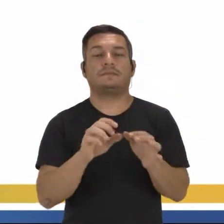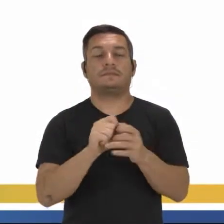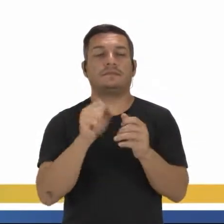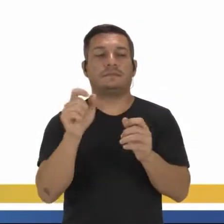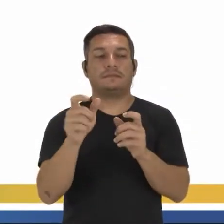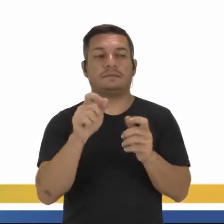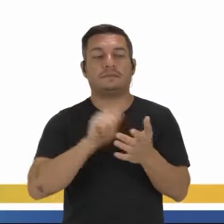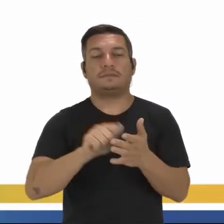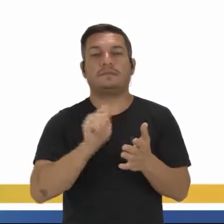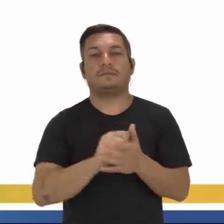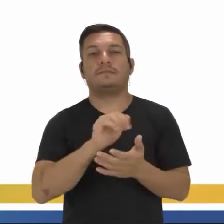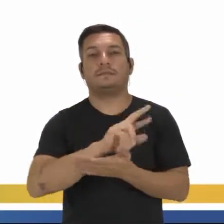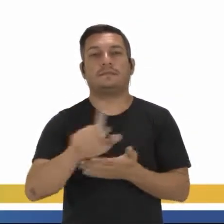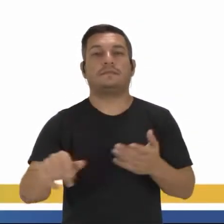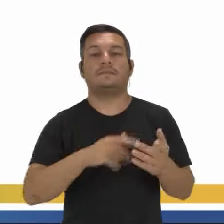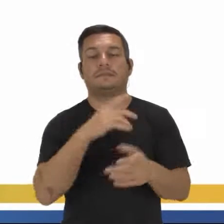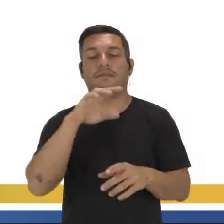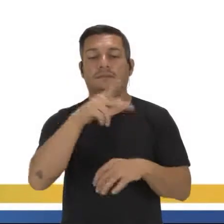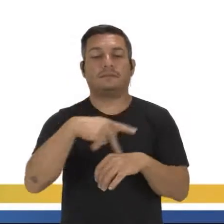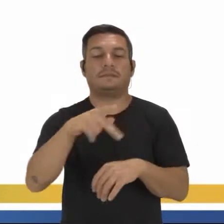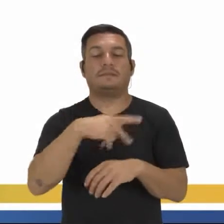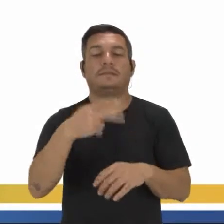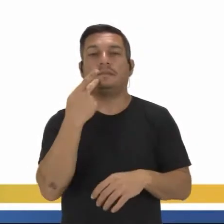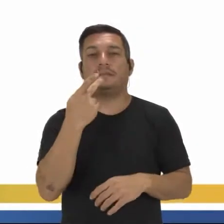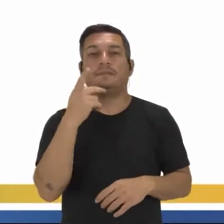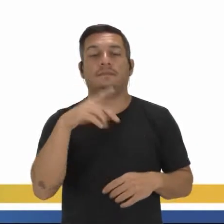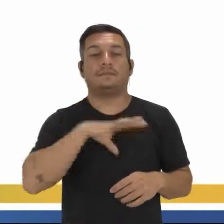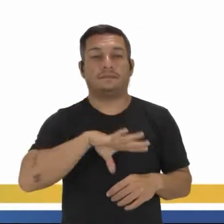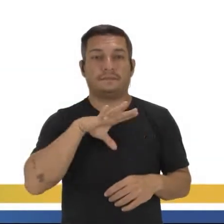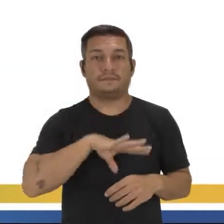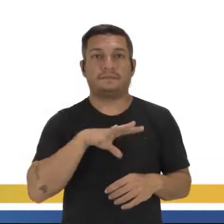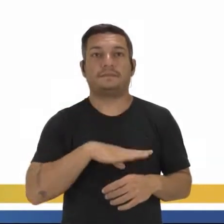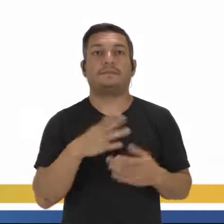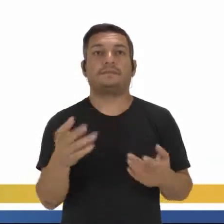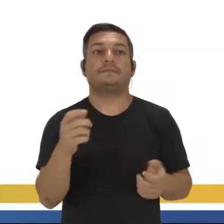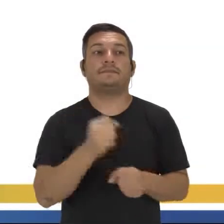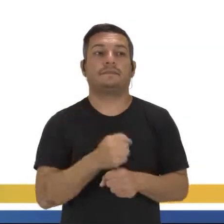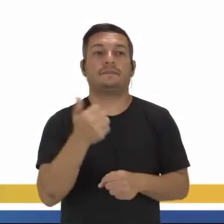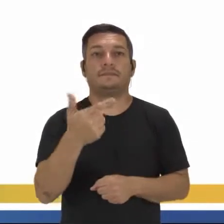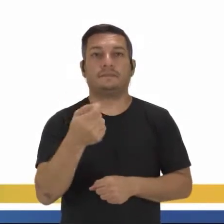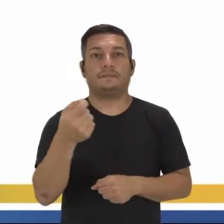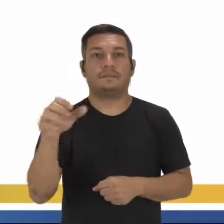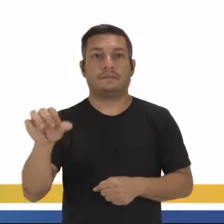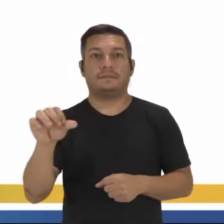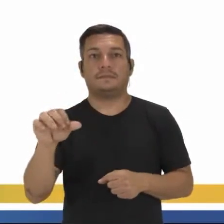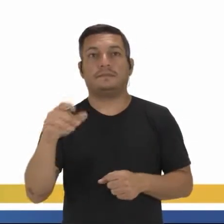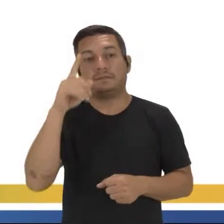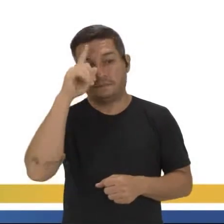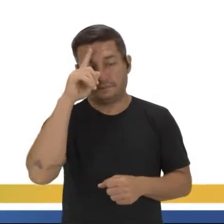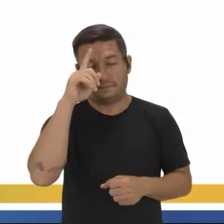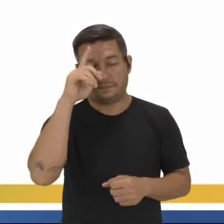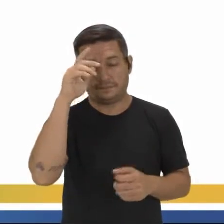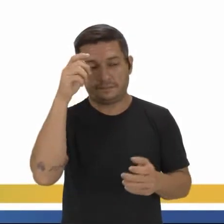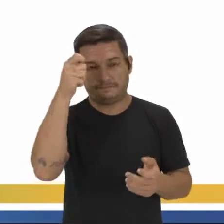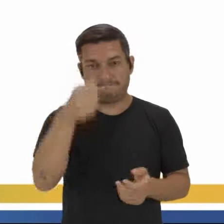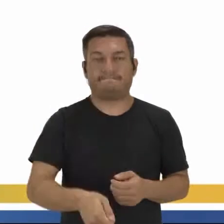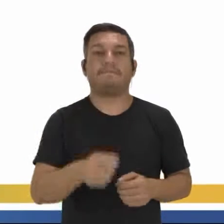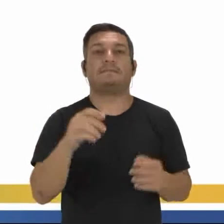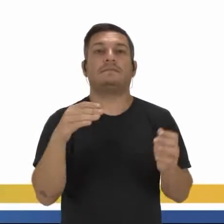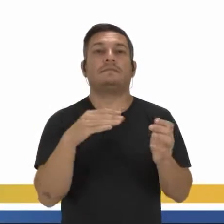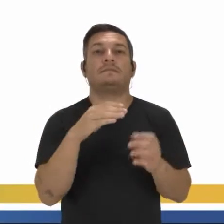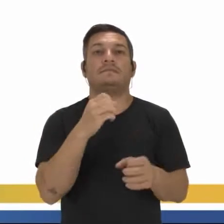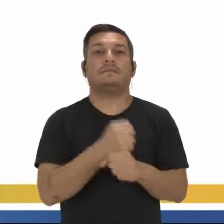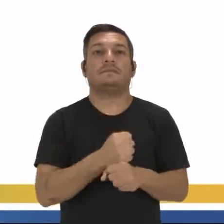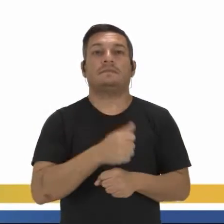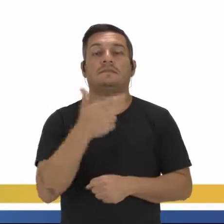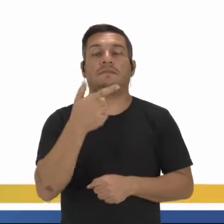diversos países falantes de língua portuguesa. Em vigor desde 2009 e obrigatório a partir de janeiro de